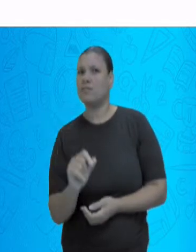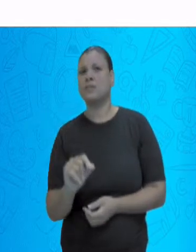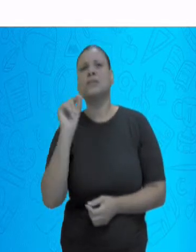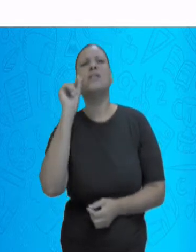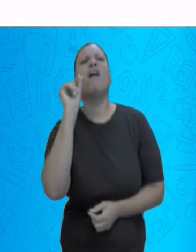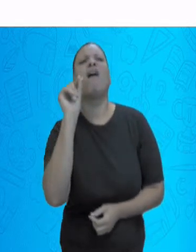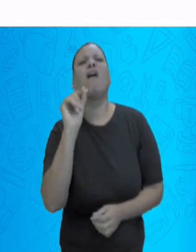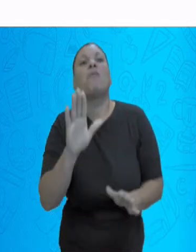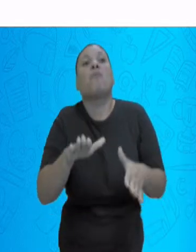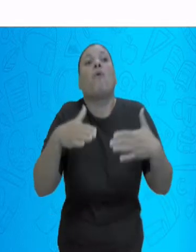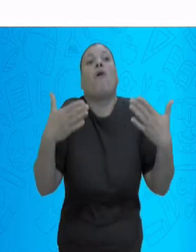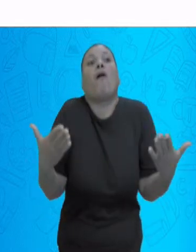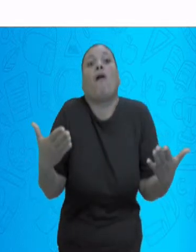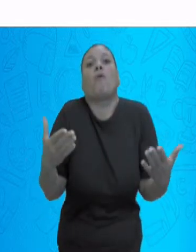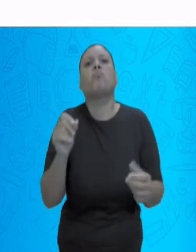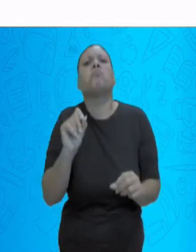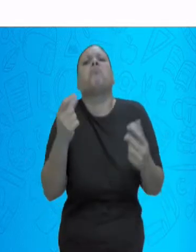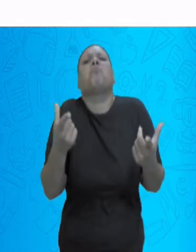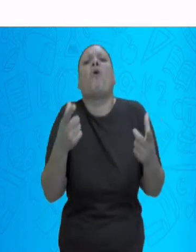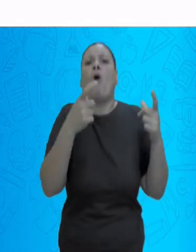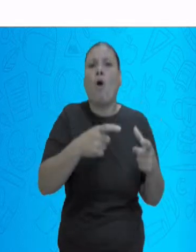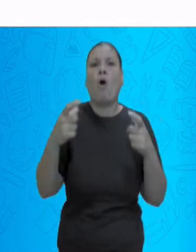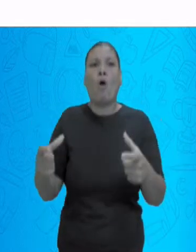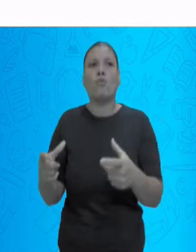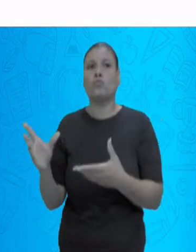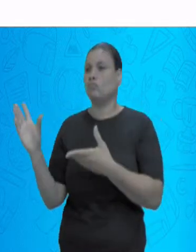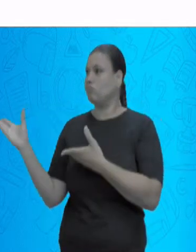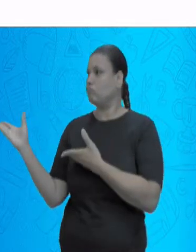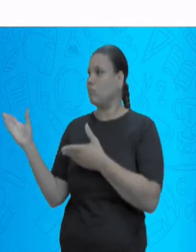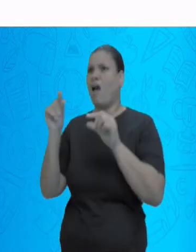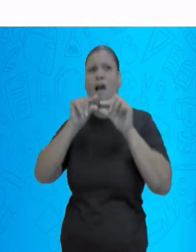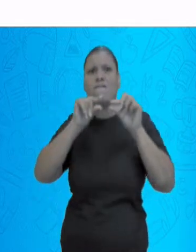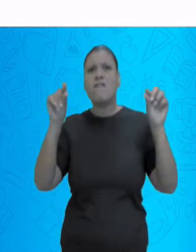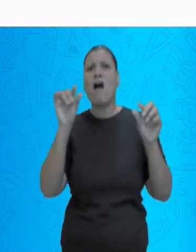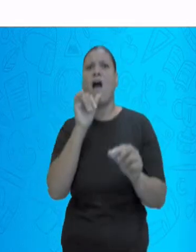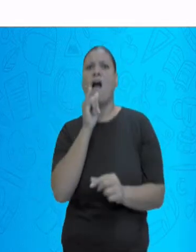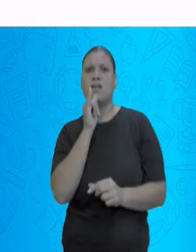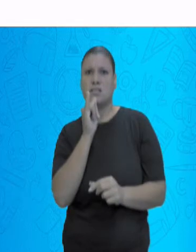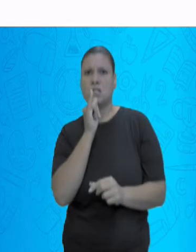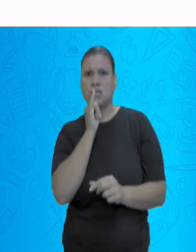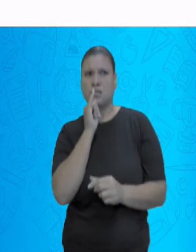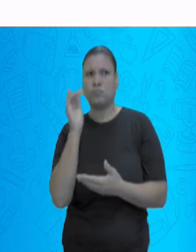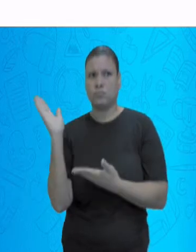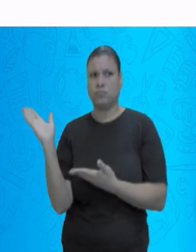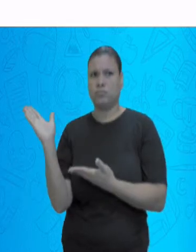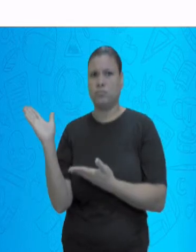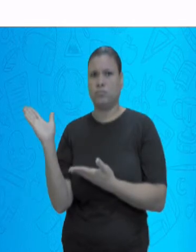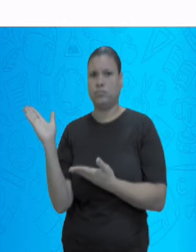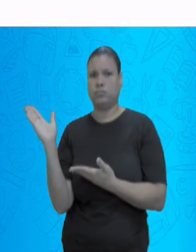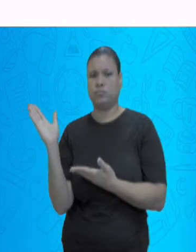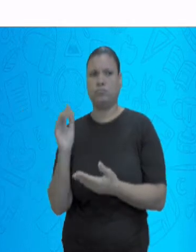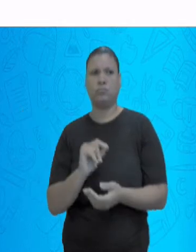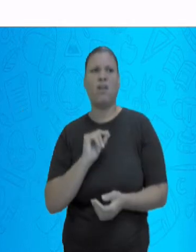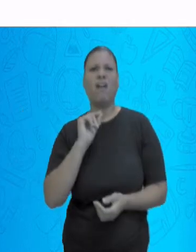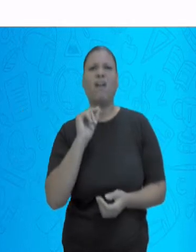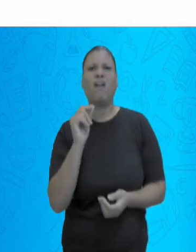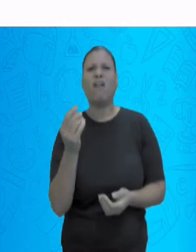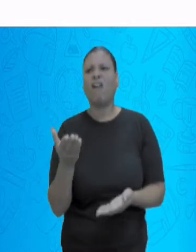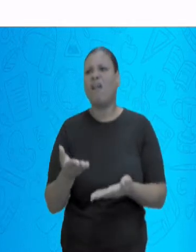Pronome nós, nos, vem antecedendo o verbo dará.